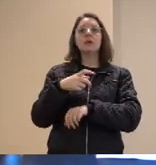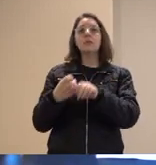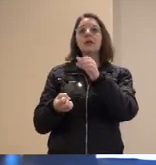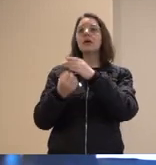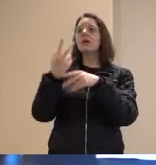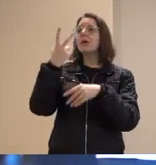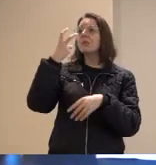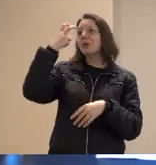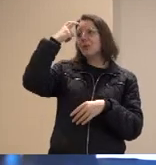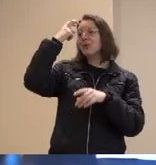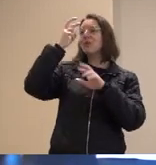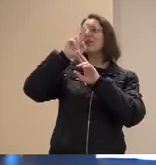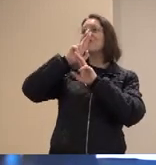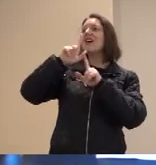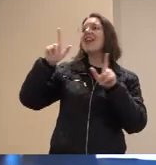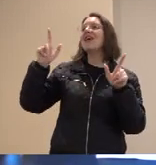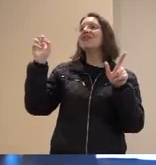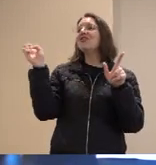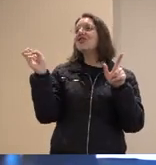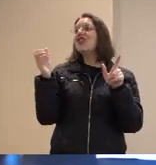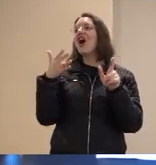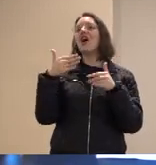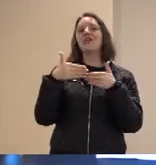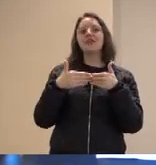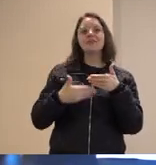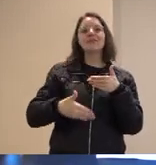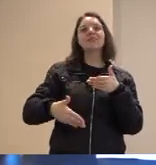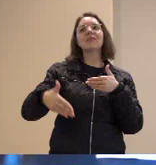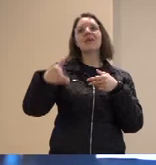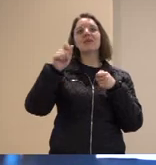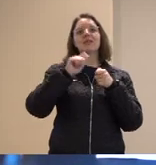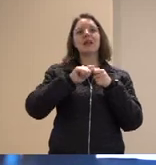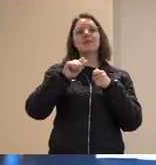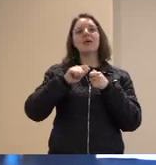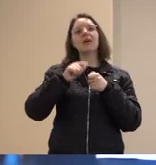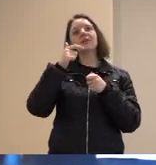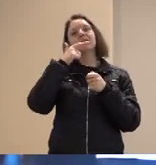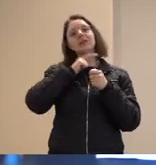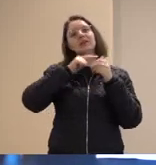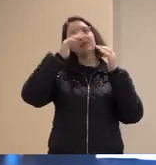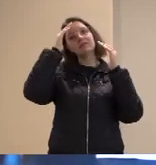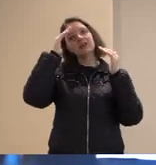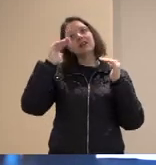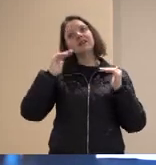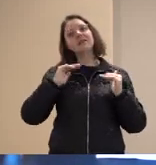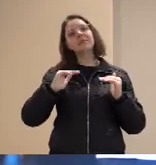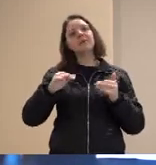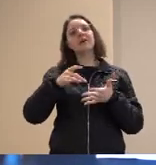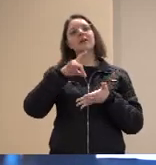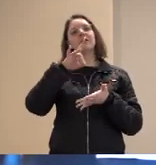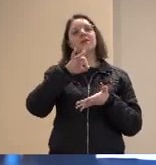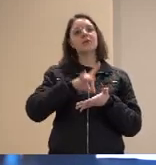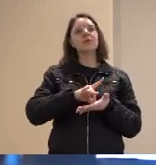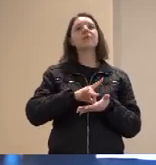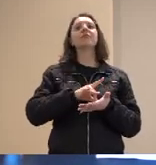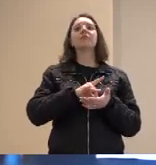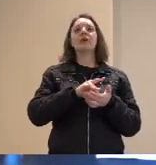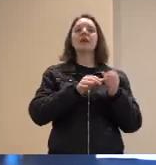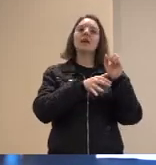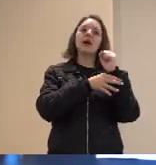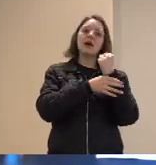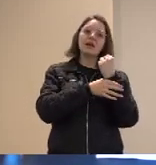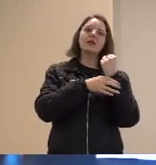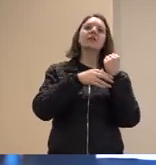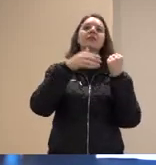nova forma de fazer um trabalho que realmente seja respeitoso e siga os direitos da criança e do